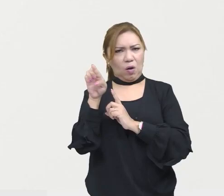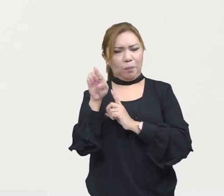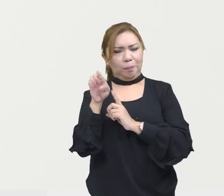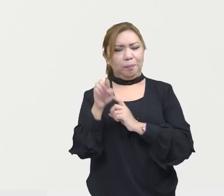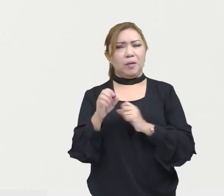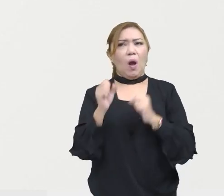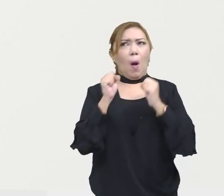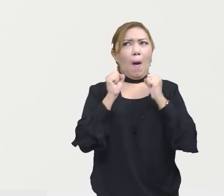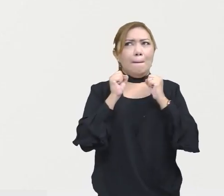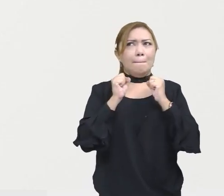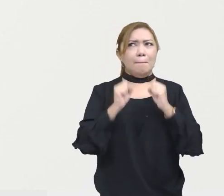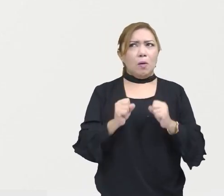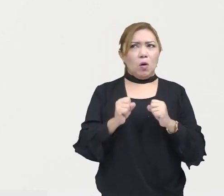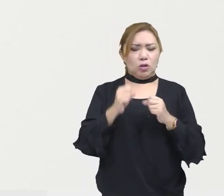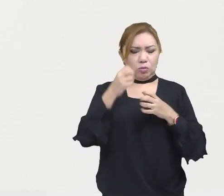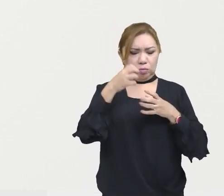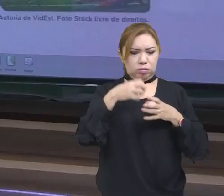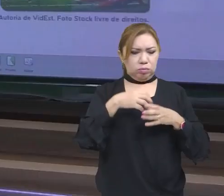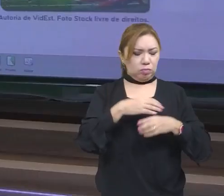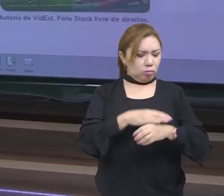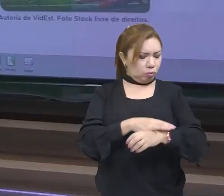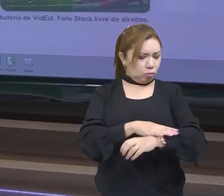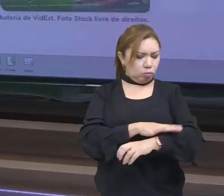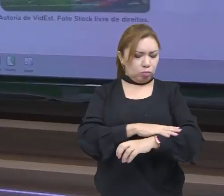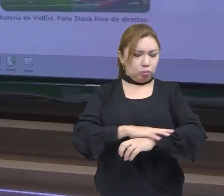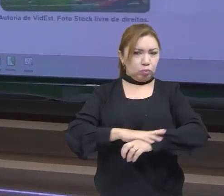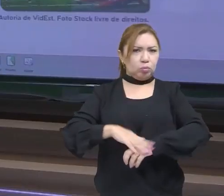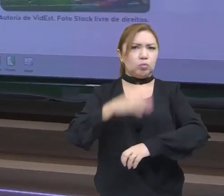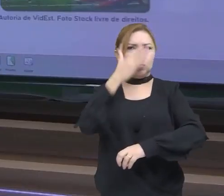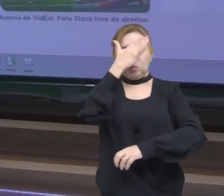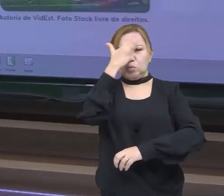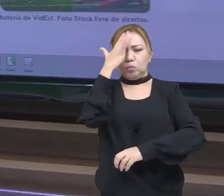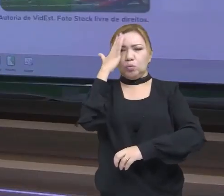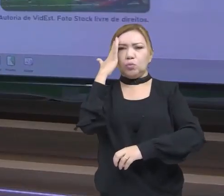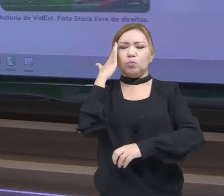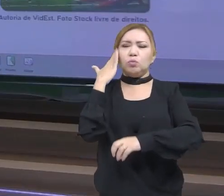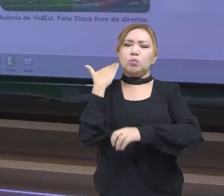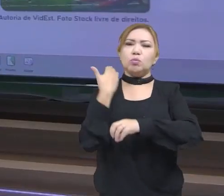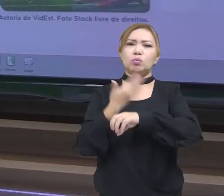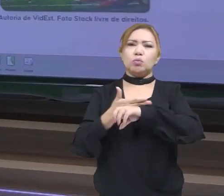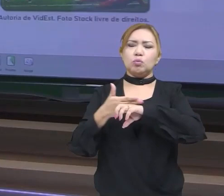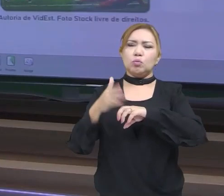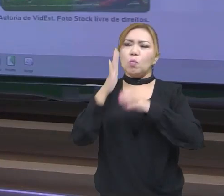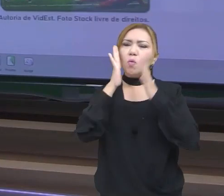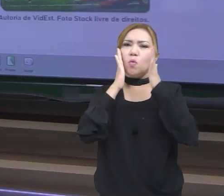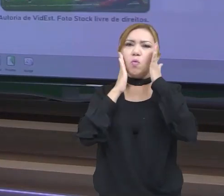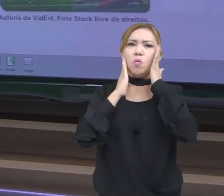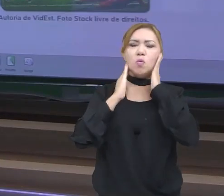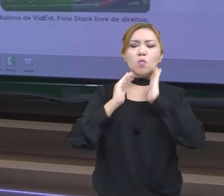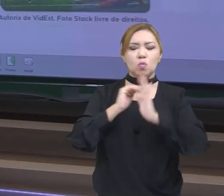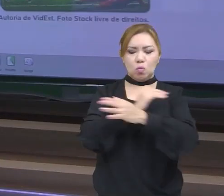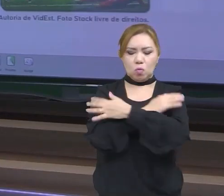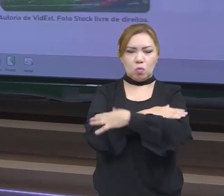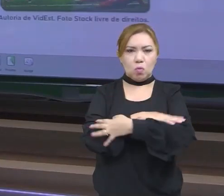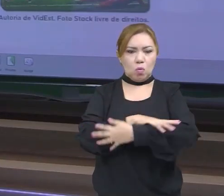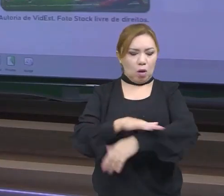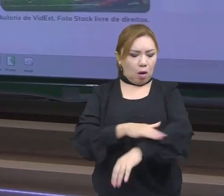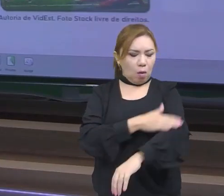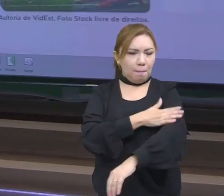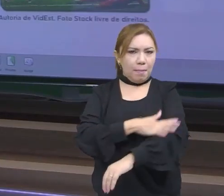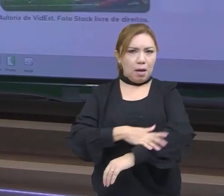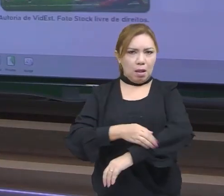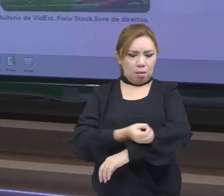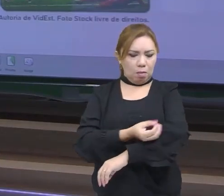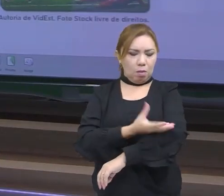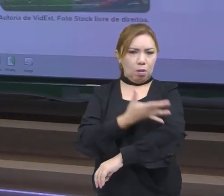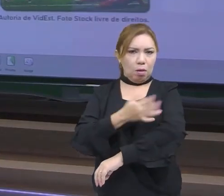você pratica um esporte ou pratica alguma atividade física, o seu corpo aquece, então você começa a suar.